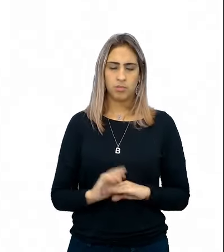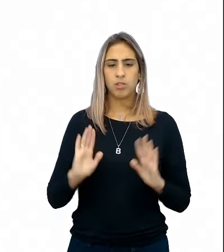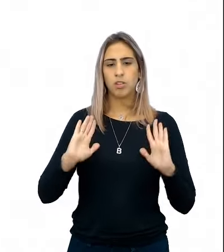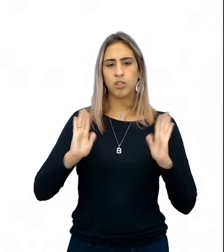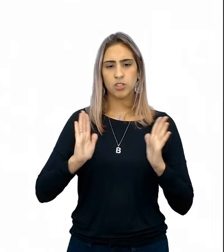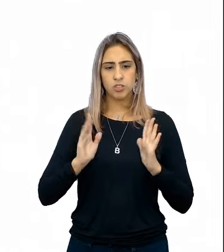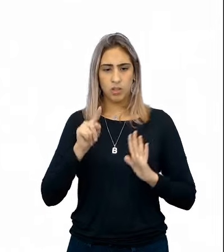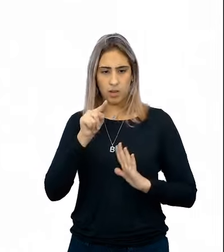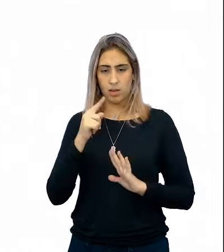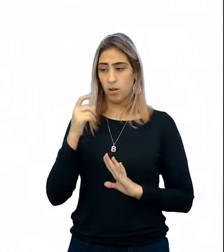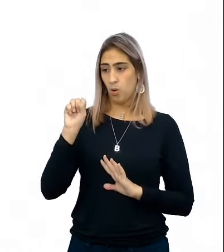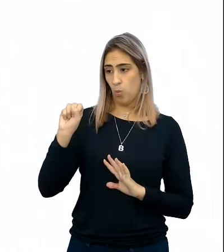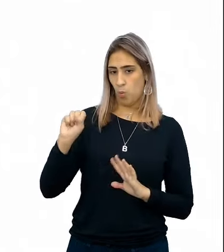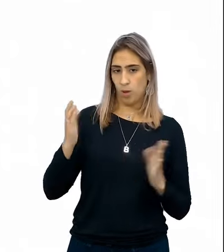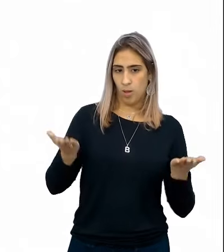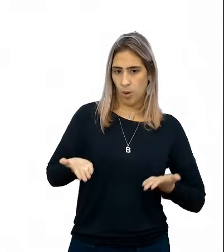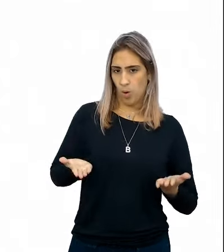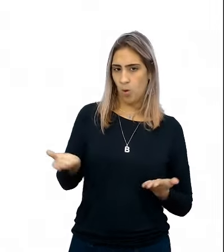Já no item 8,